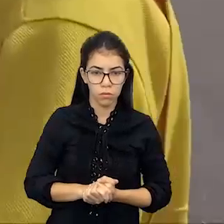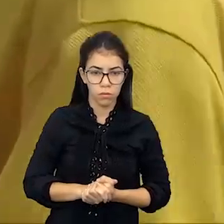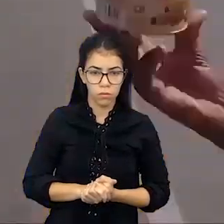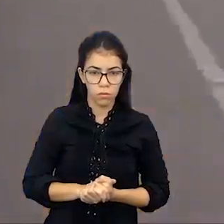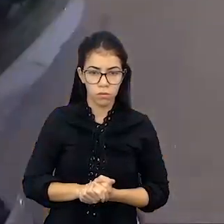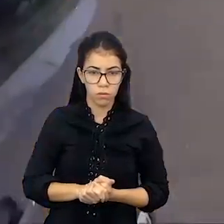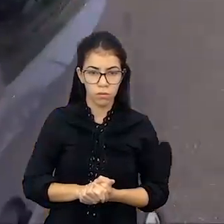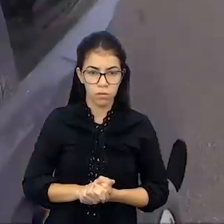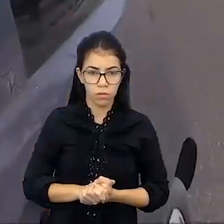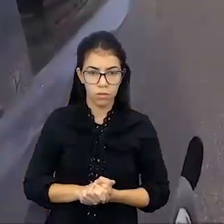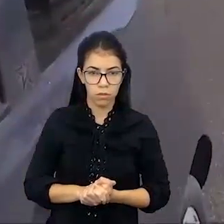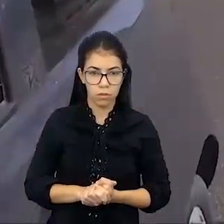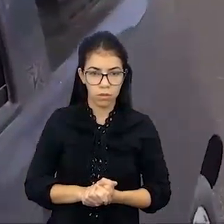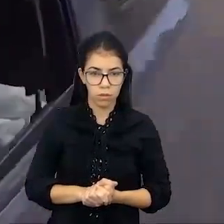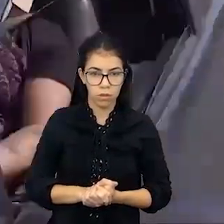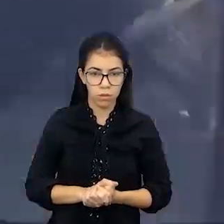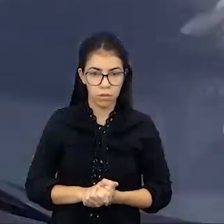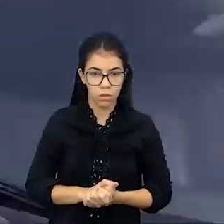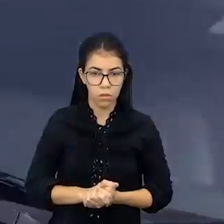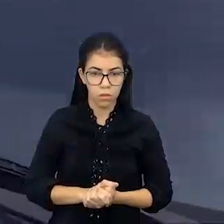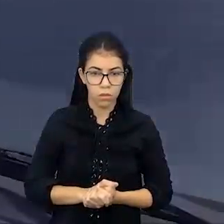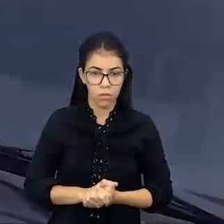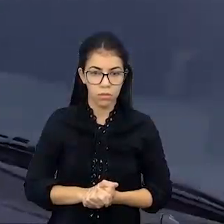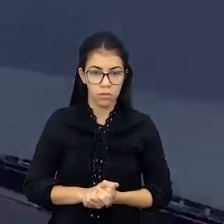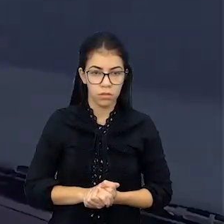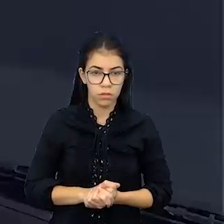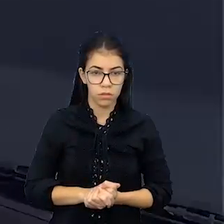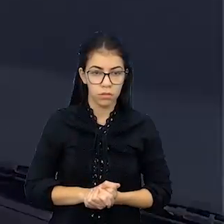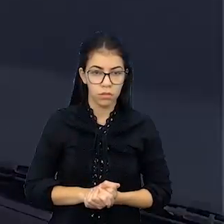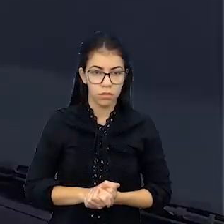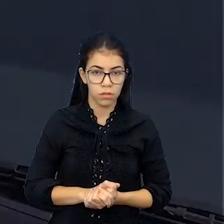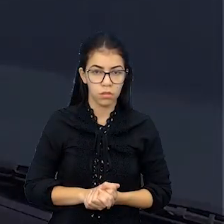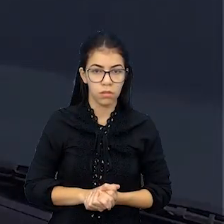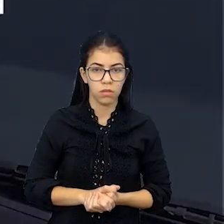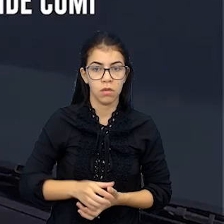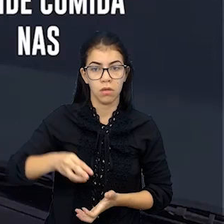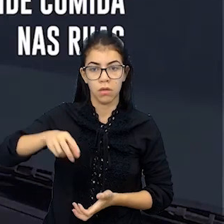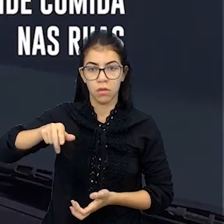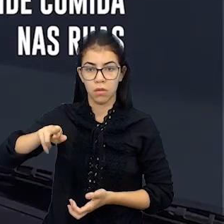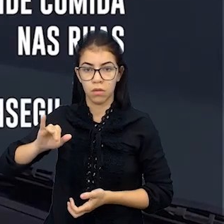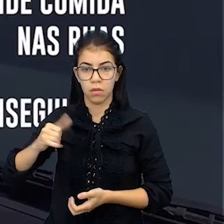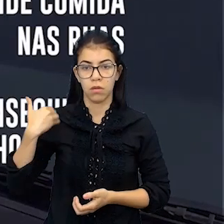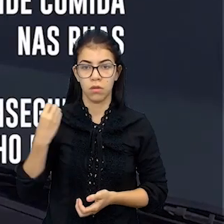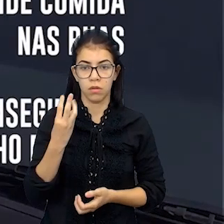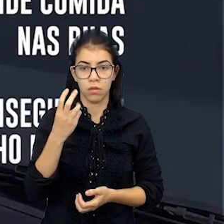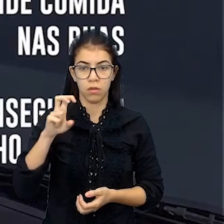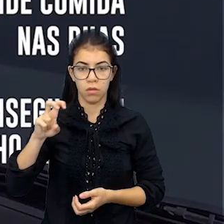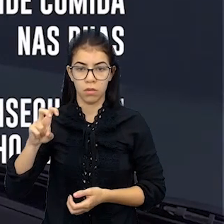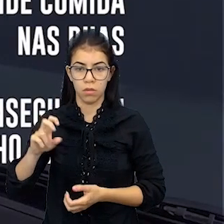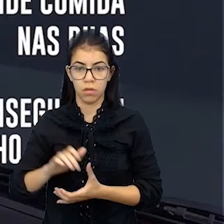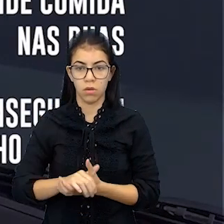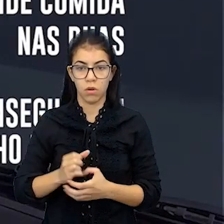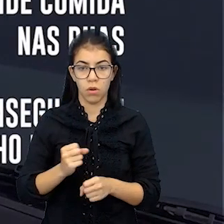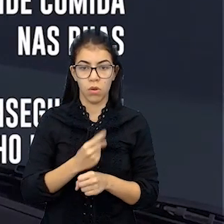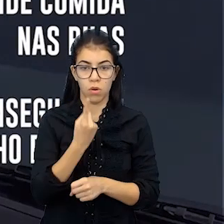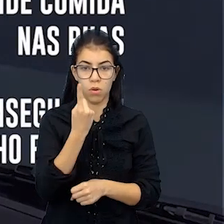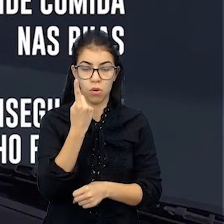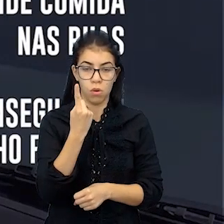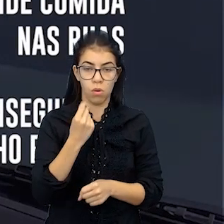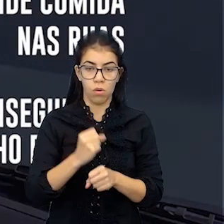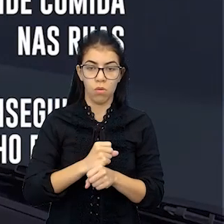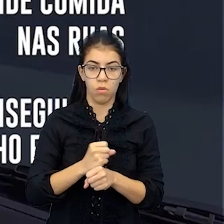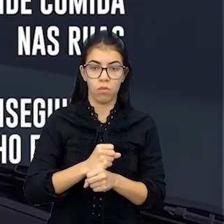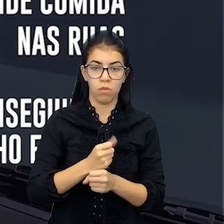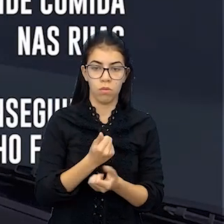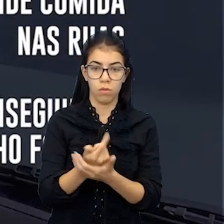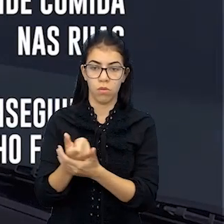trabajo. Tengo 12 años de experiencia como enfermero. Maria Deson, 35 anos, natural do Haiti. Há 1 ano vende comida nas ruas.